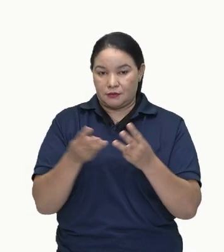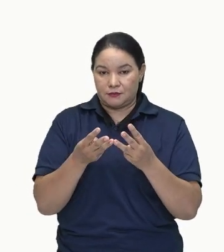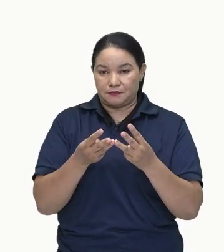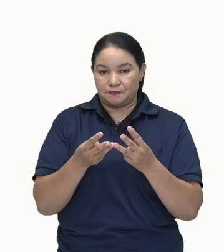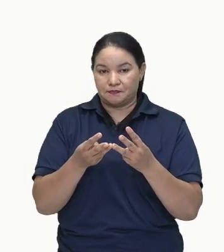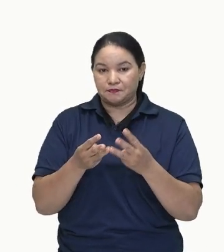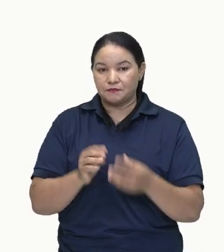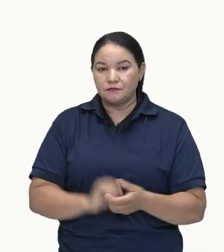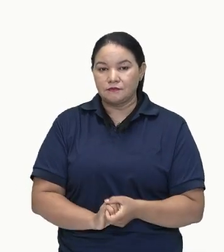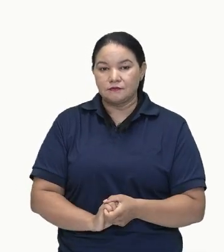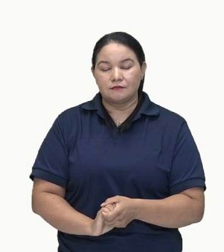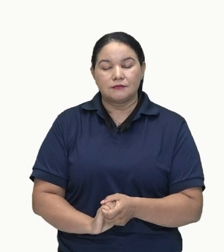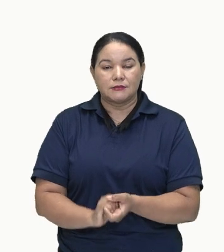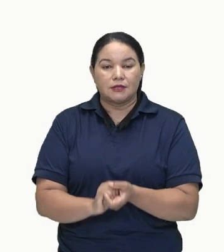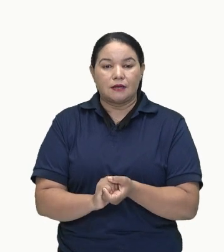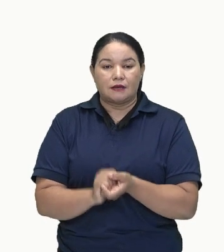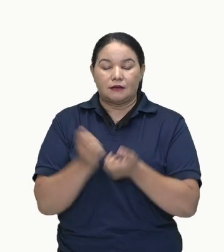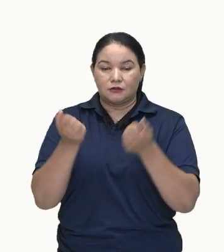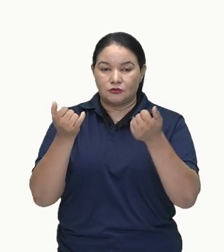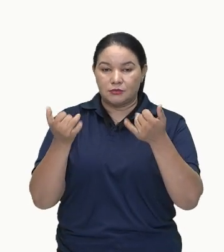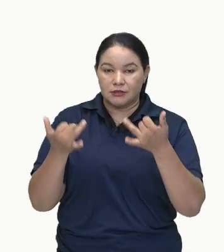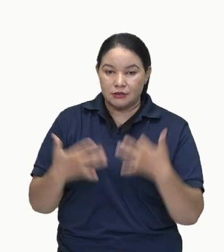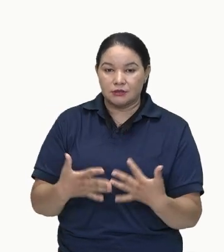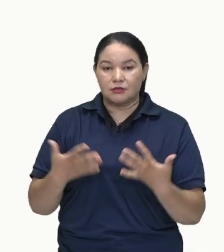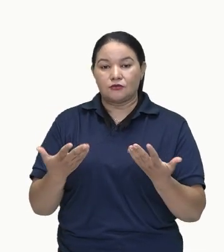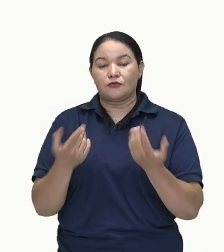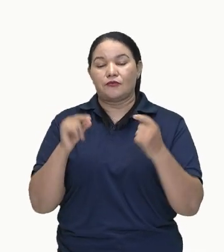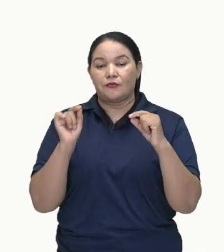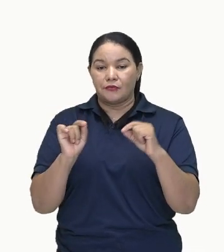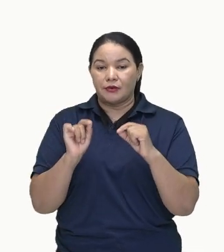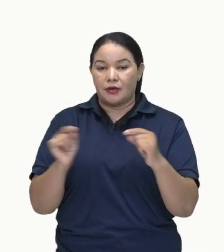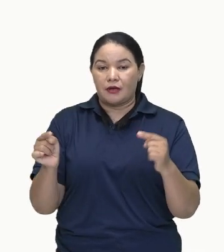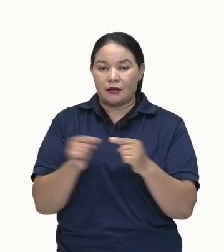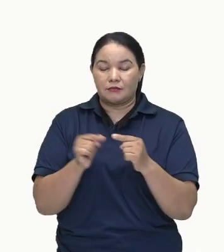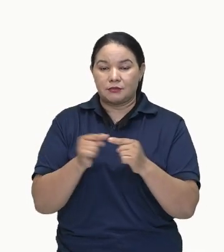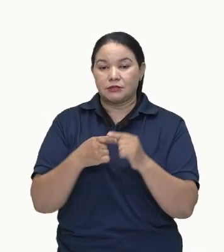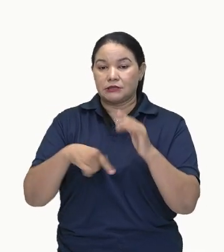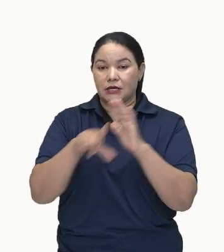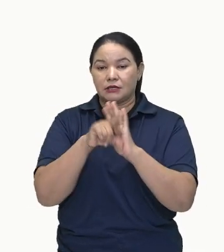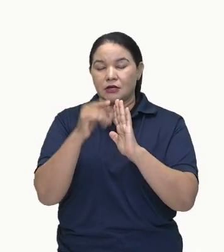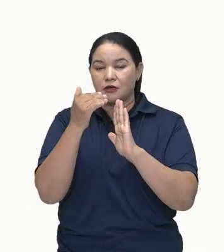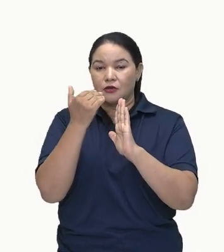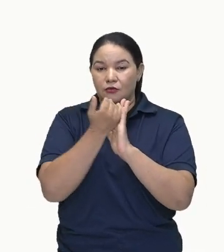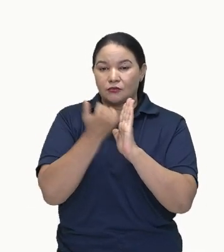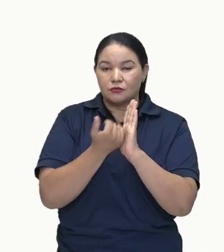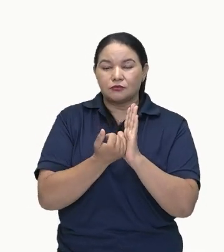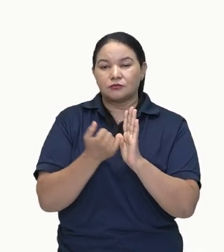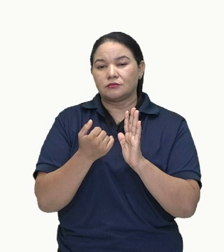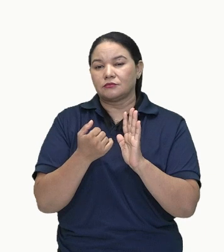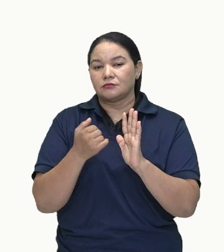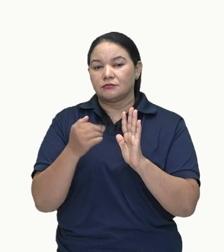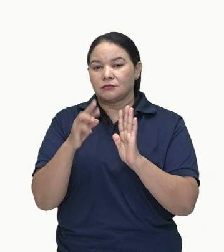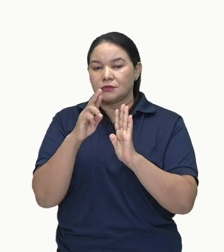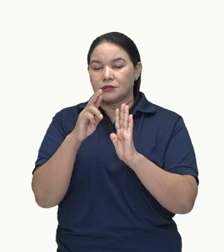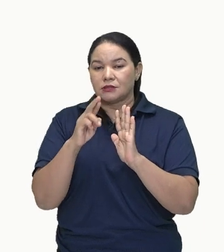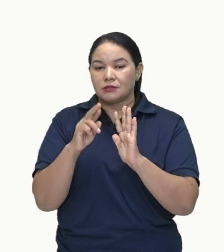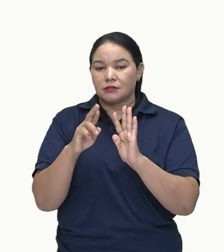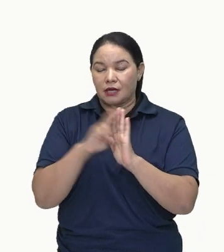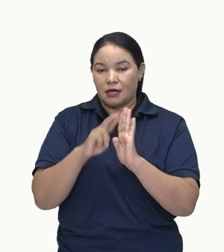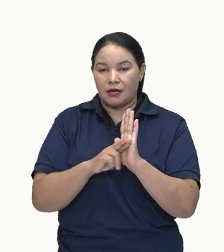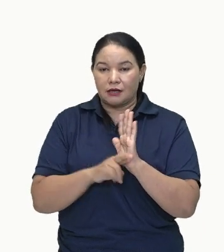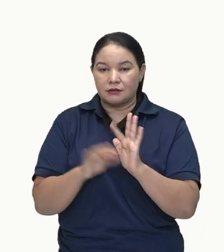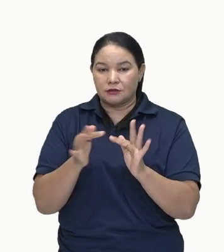aí nós temos um comentário dessa questão, que é a lei das proporções definidas, formulada, né, pelo químico John